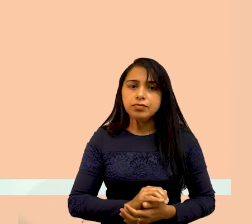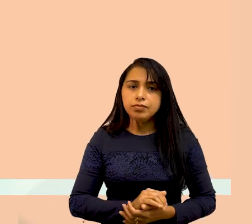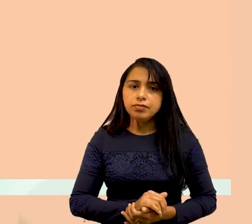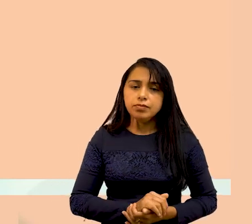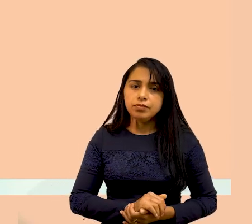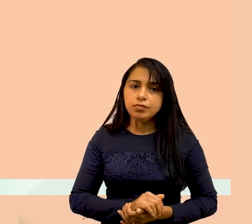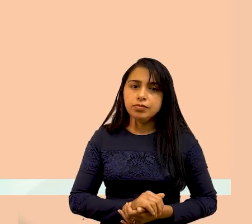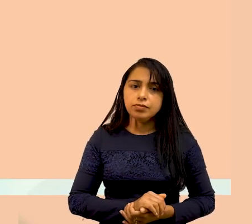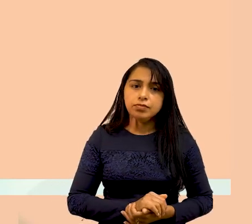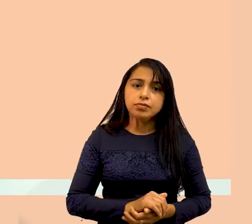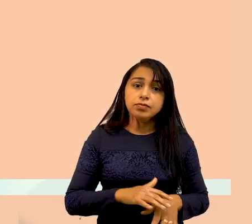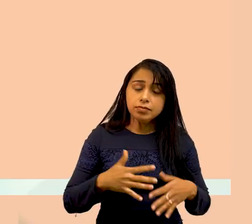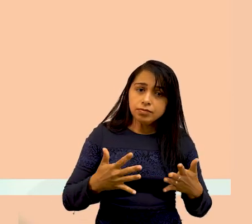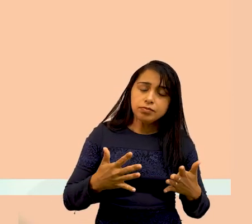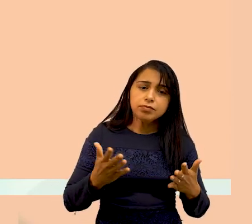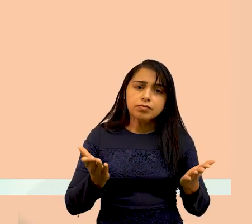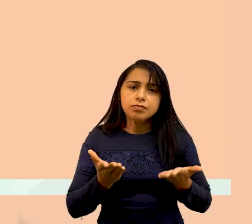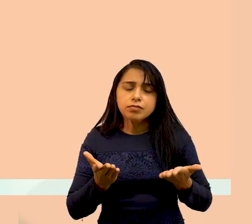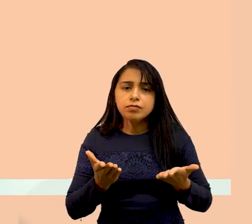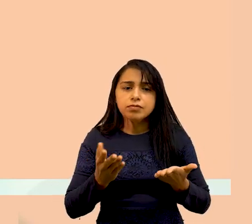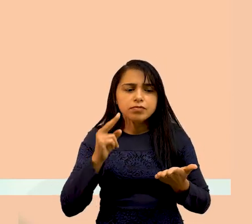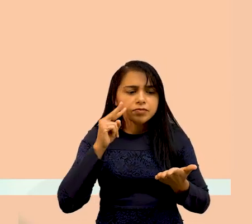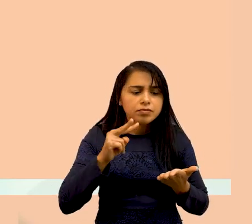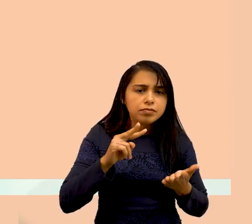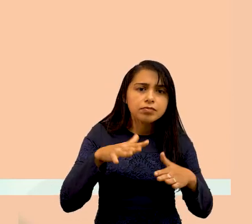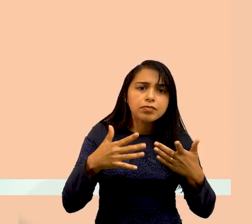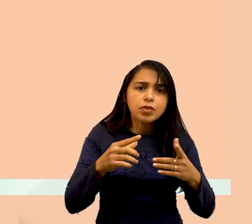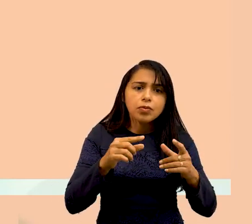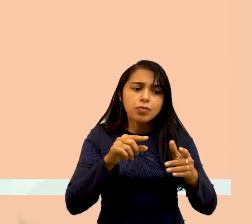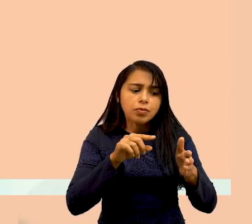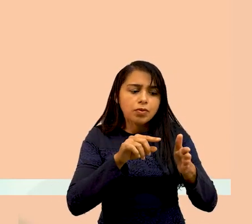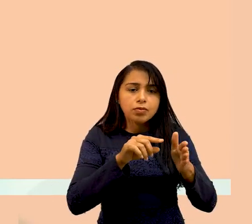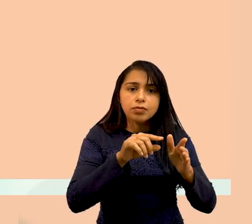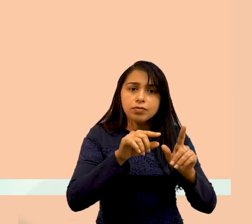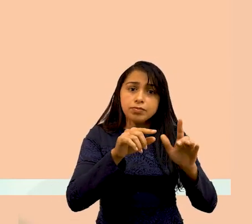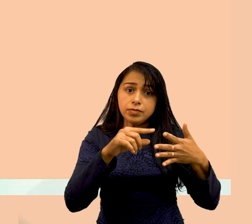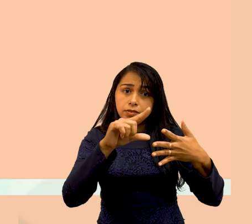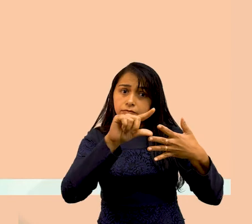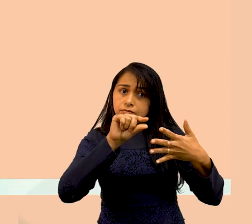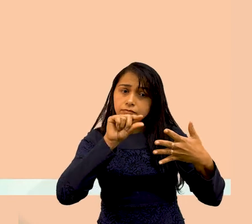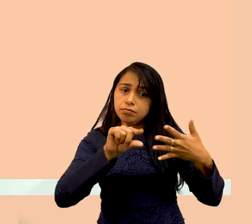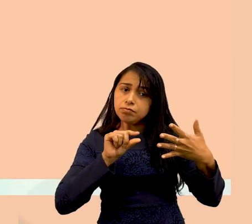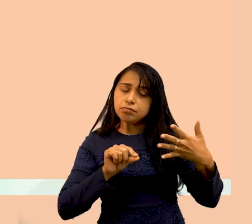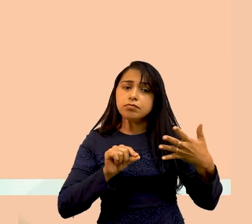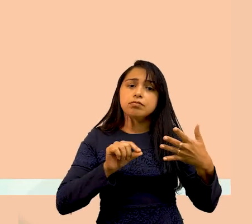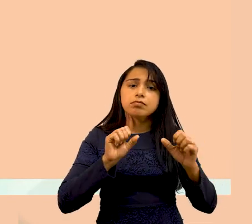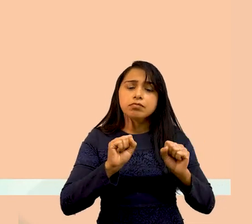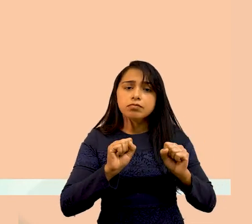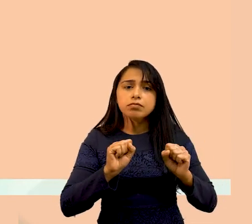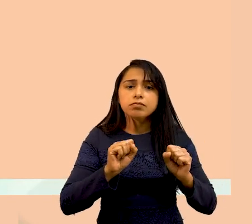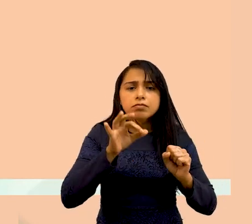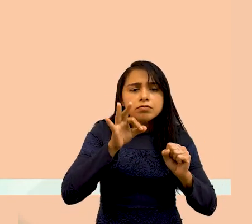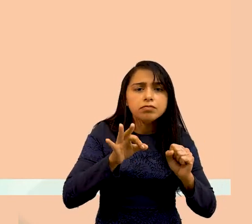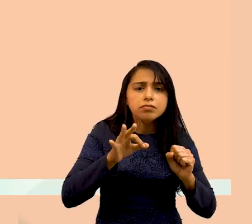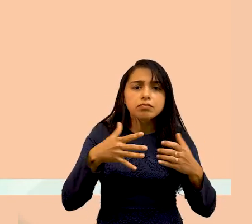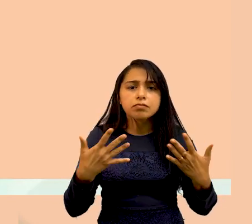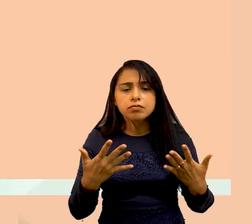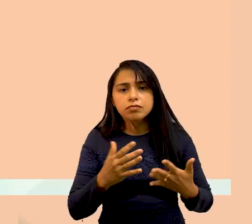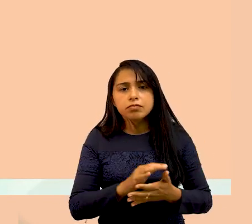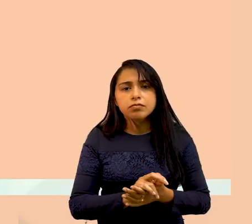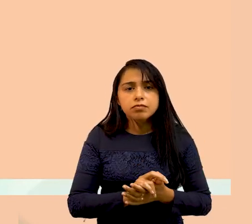850. E aí, vamos procurar aqui nas alternativas. Então, as alternativas aqui estão um